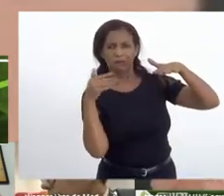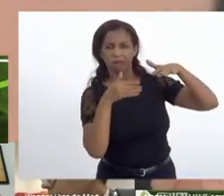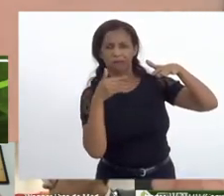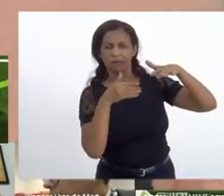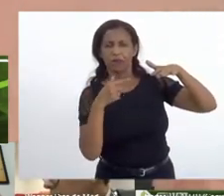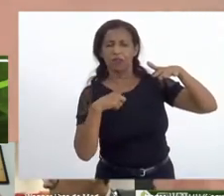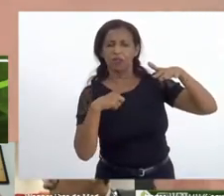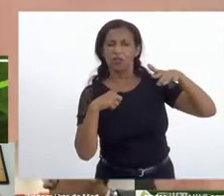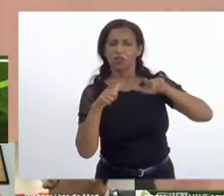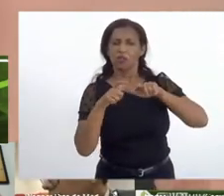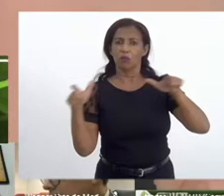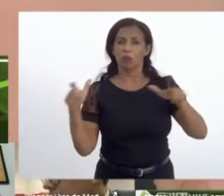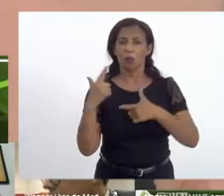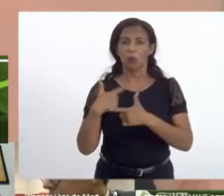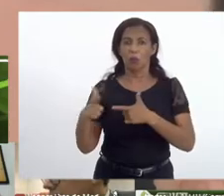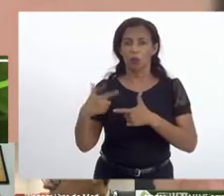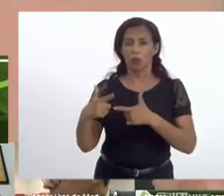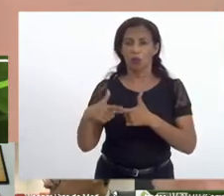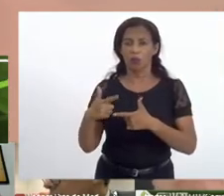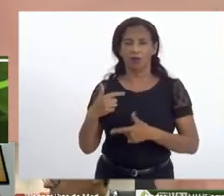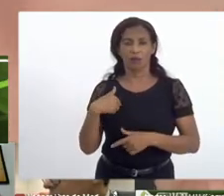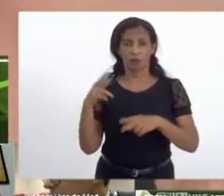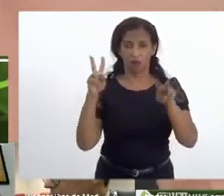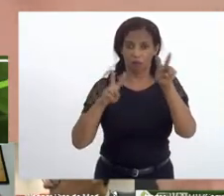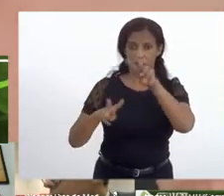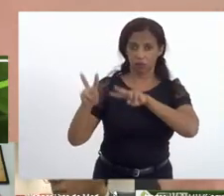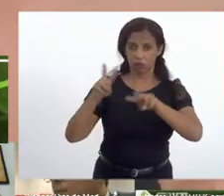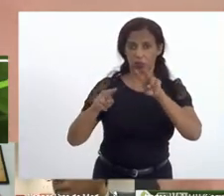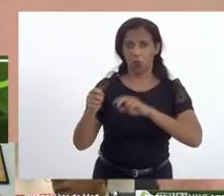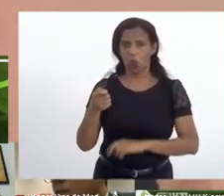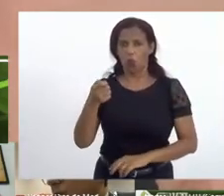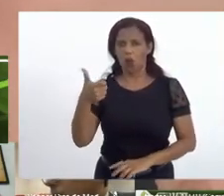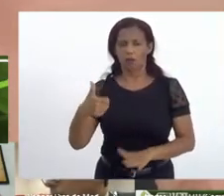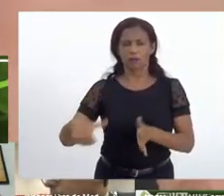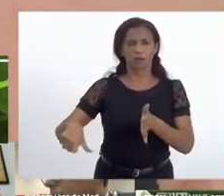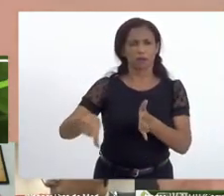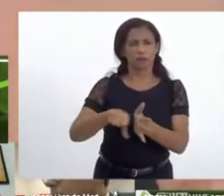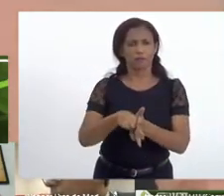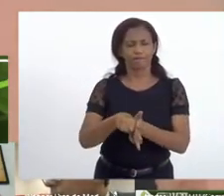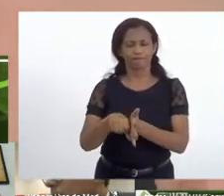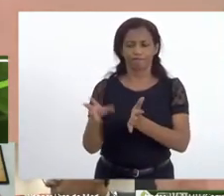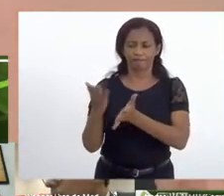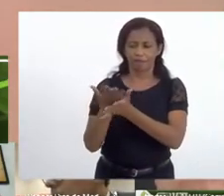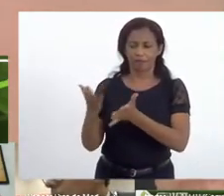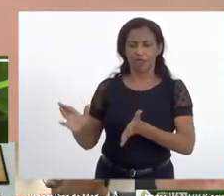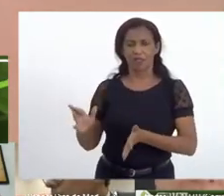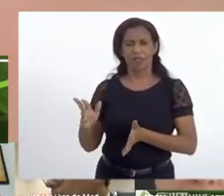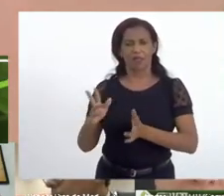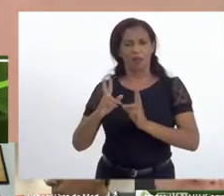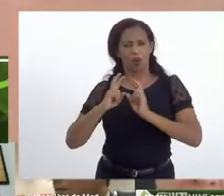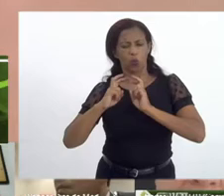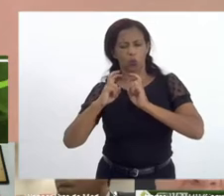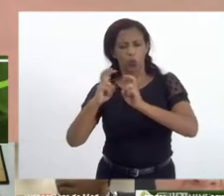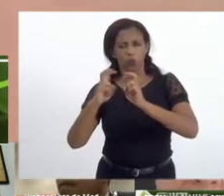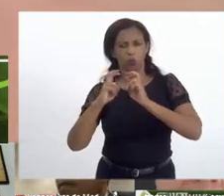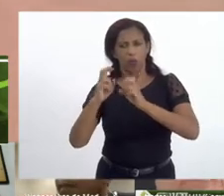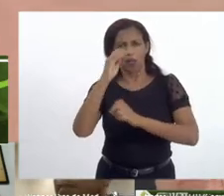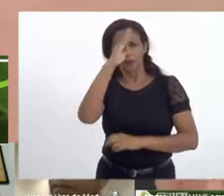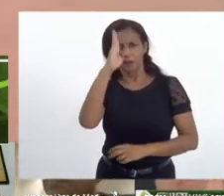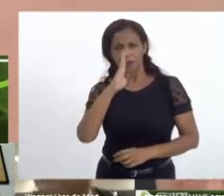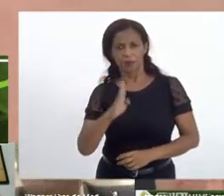Tivemos até um grande problema, na minha visão, quase num crime, de se acabar com as ferrovias do Brasil.